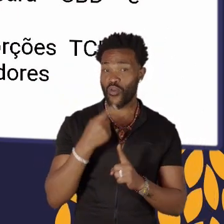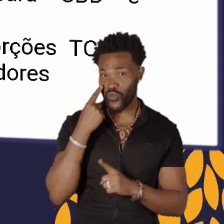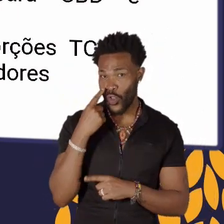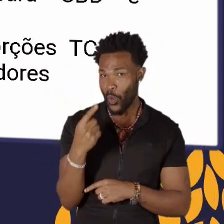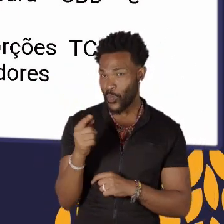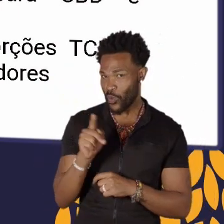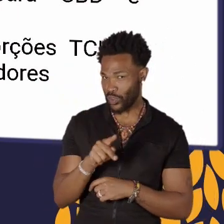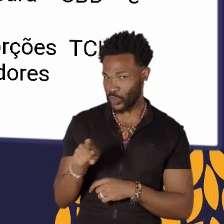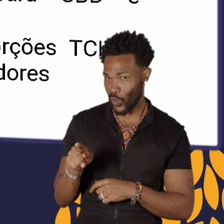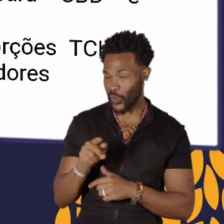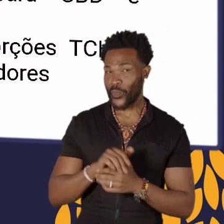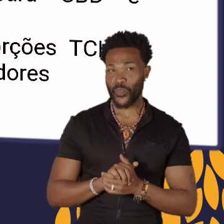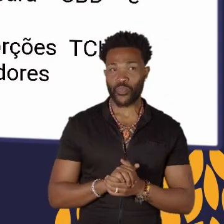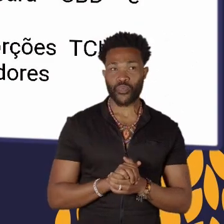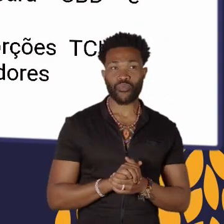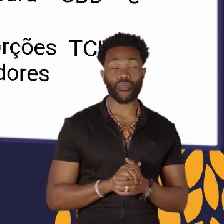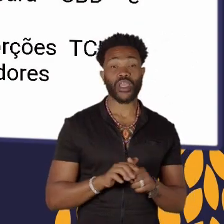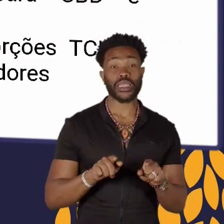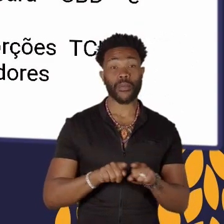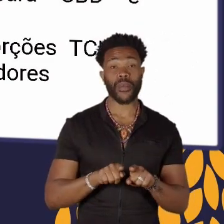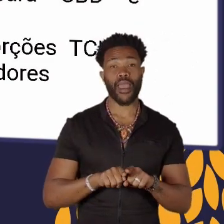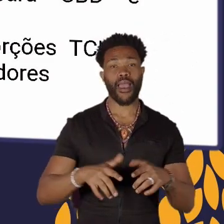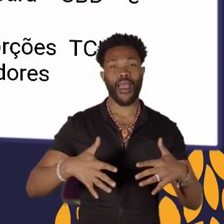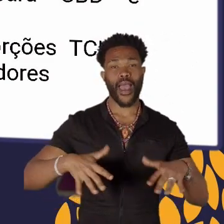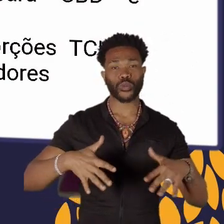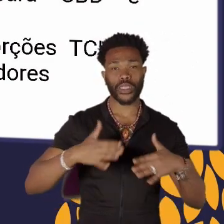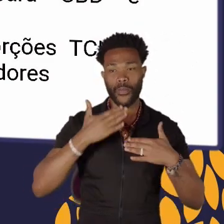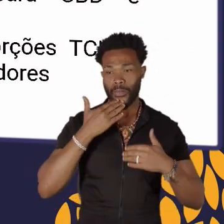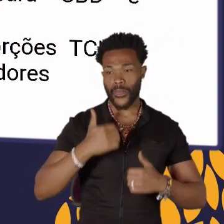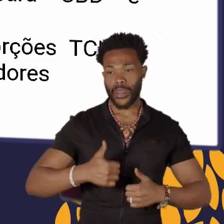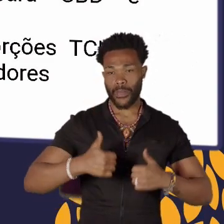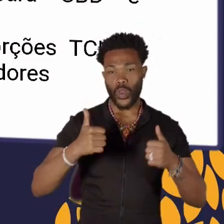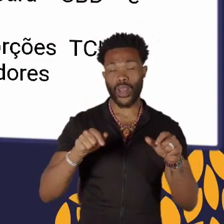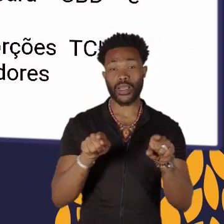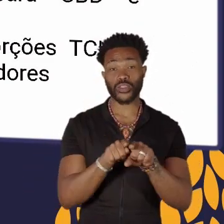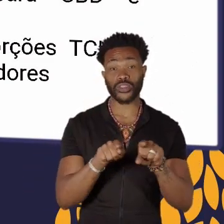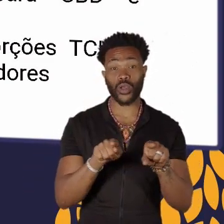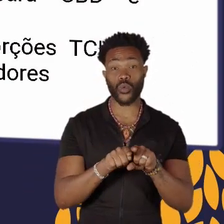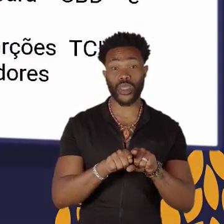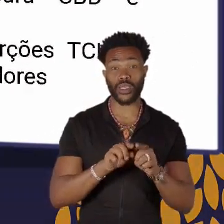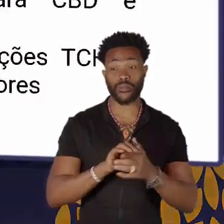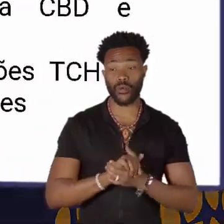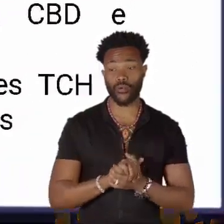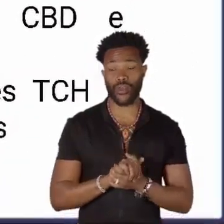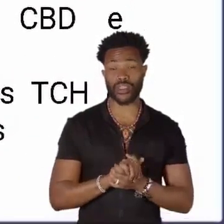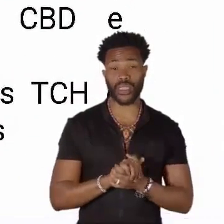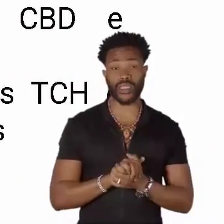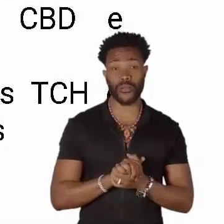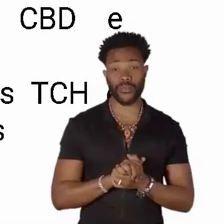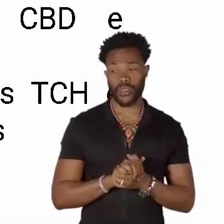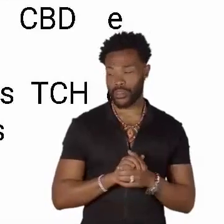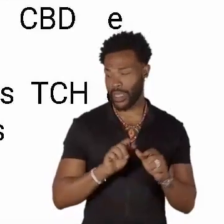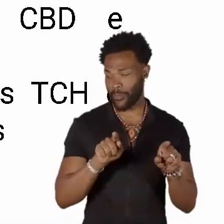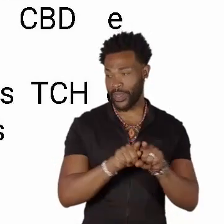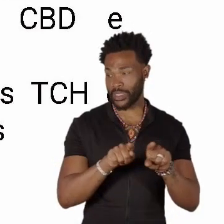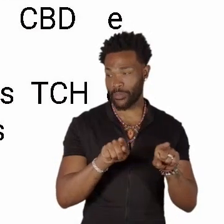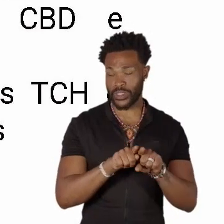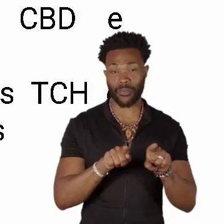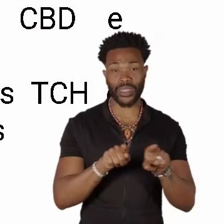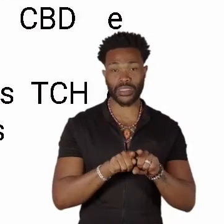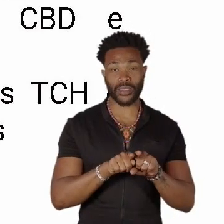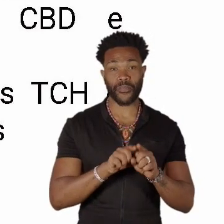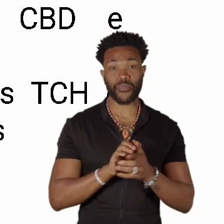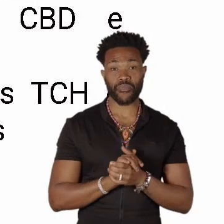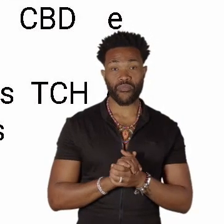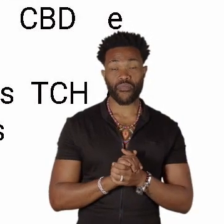fazer. Para o Alzheimer, a gente tem que melhorar os estudos em termos de qualidade. Parkinson,